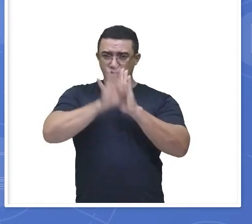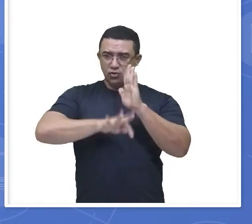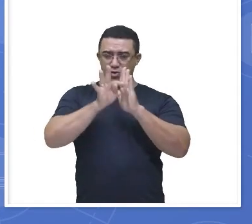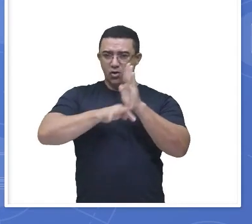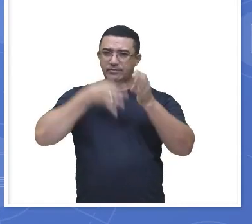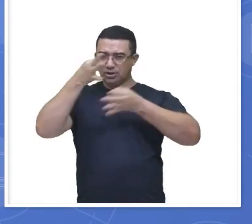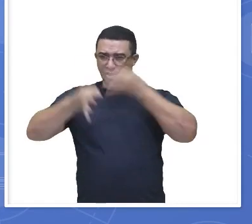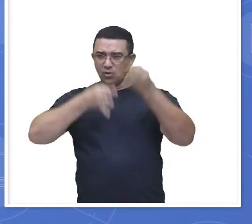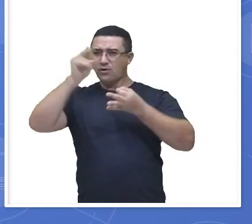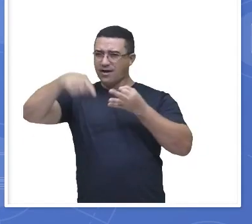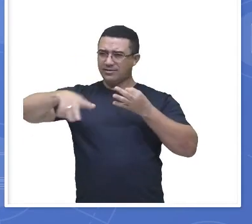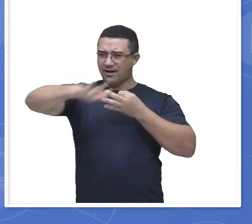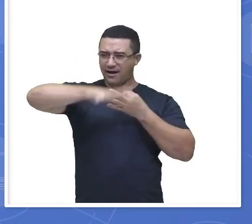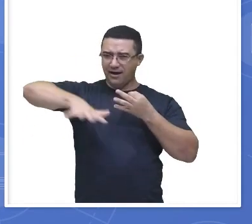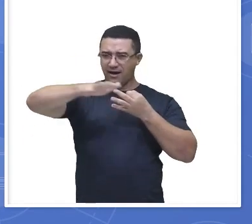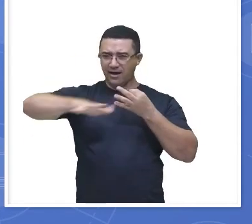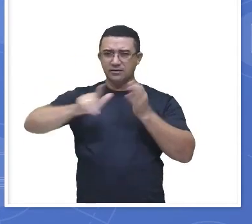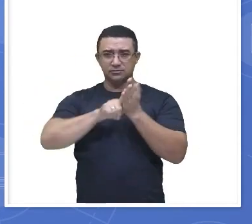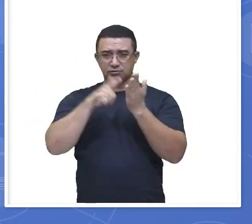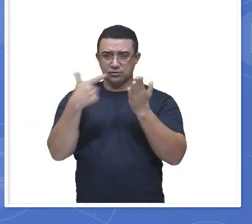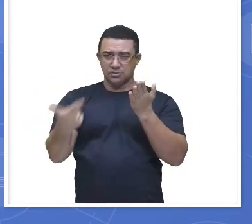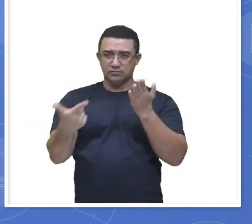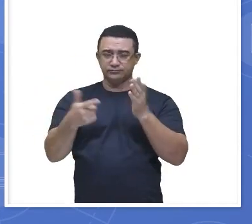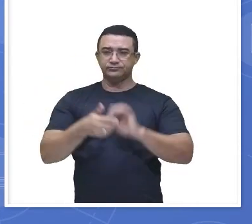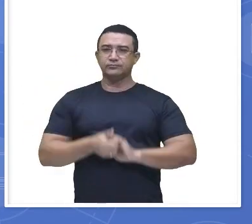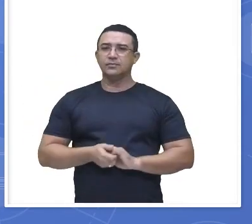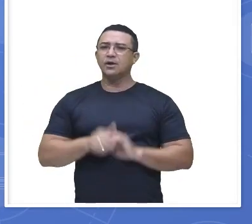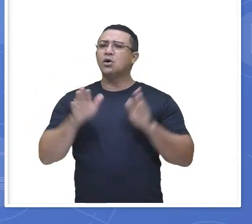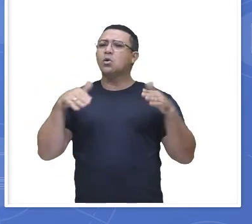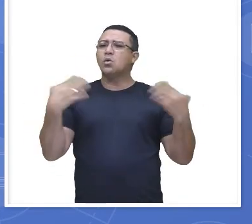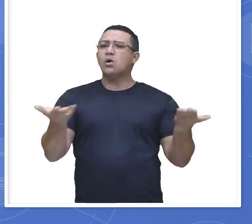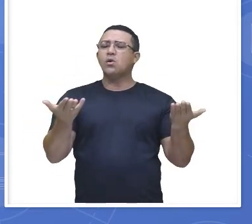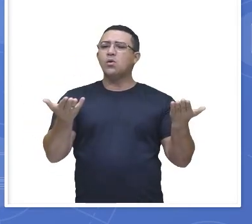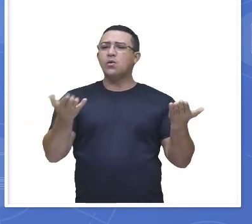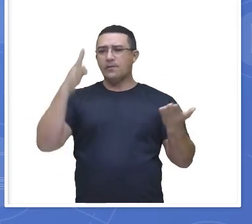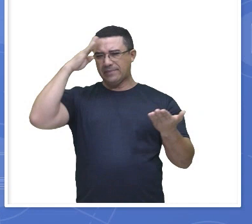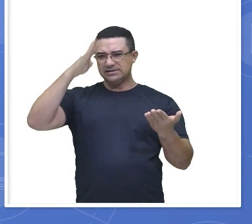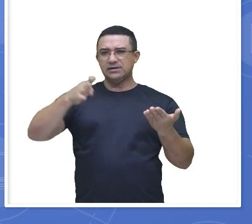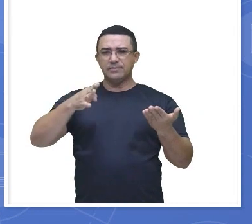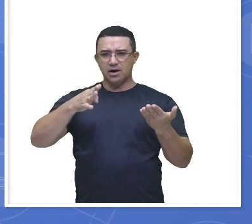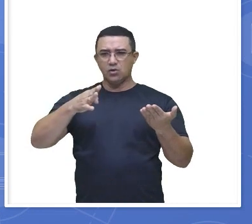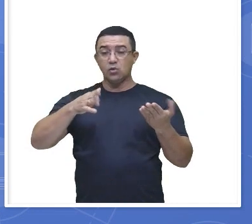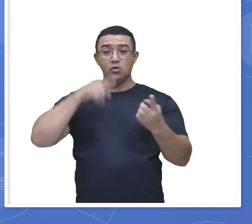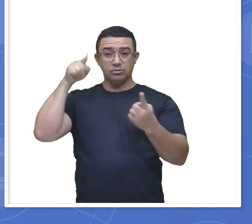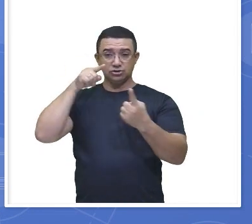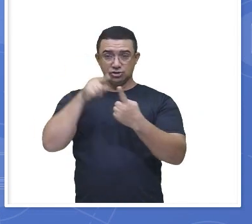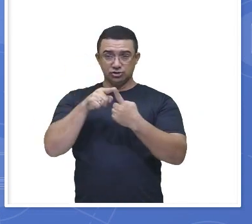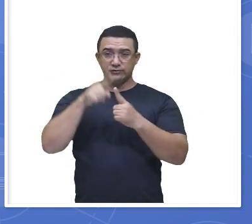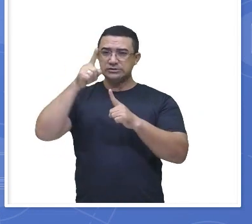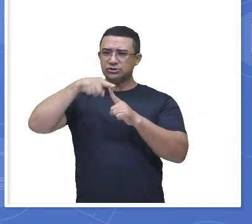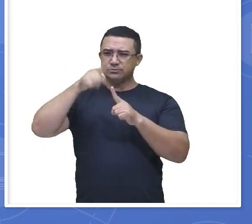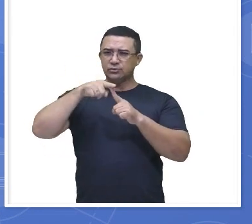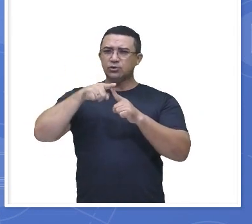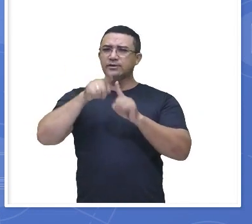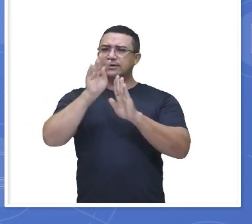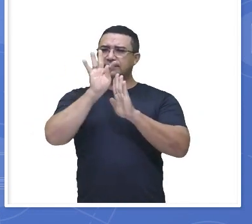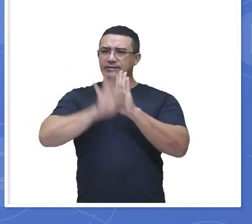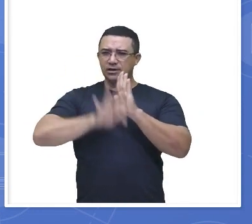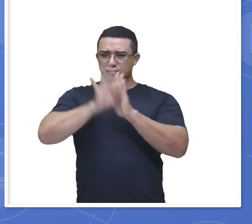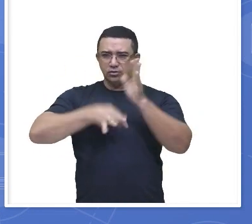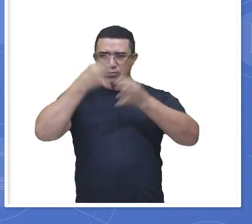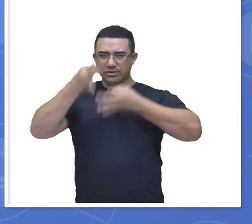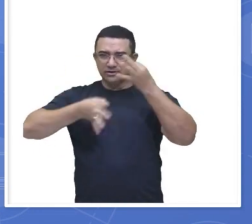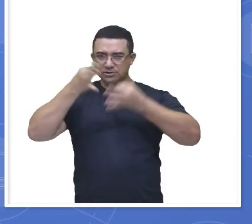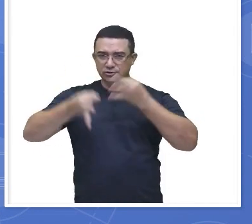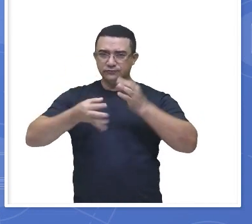jornalístico, ok? E aí vem a pergunta: qual é o principal objetivo deste tipo de texto? Então, o